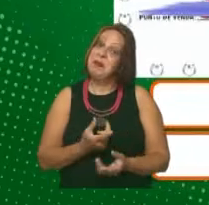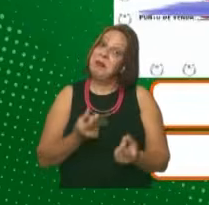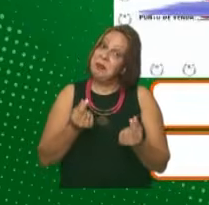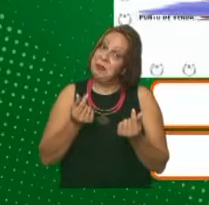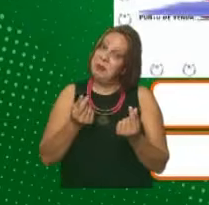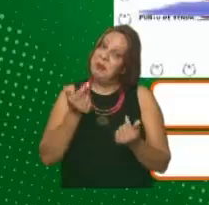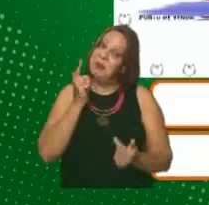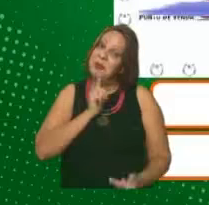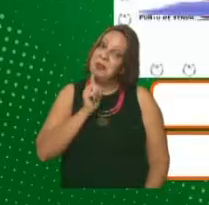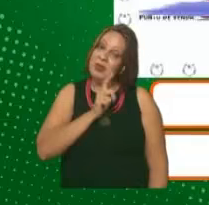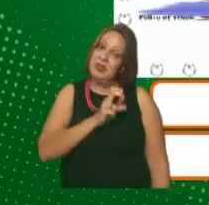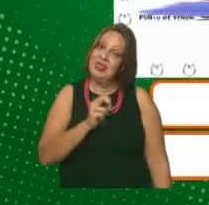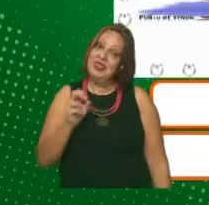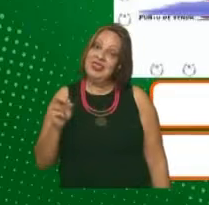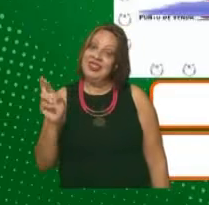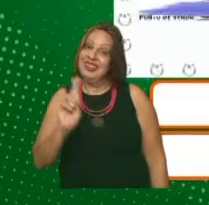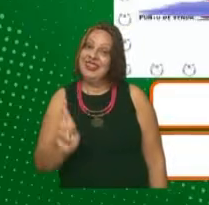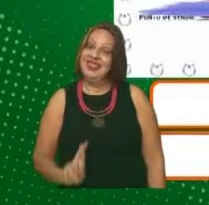faturou R$500,